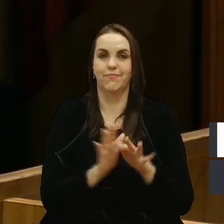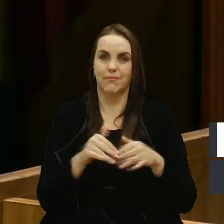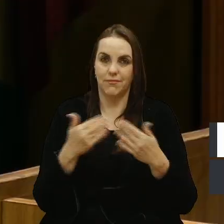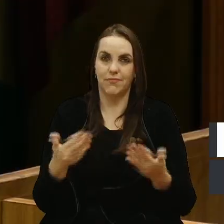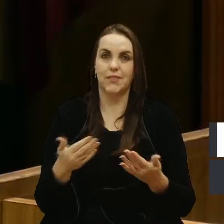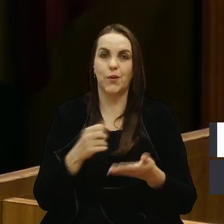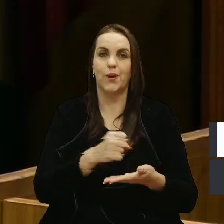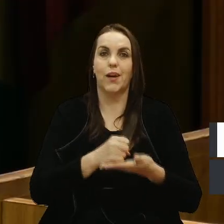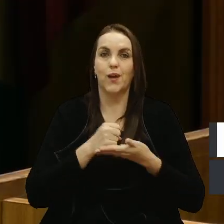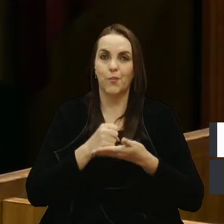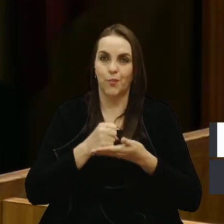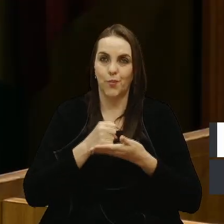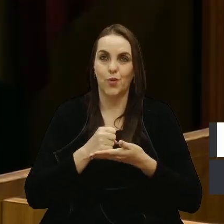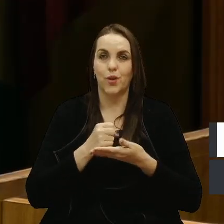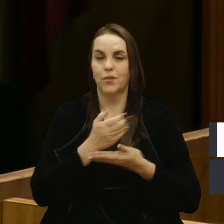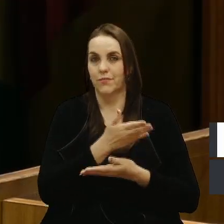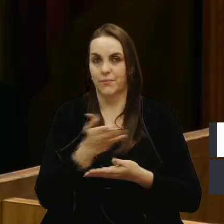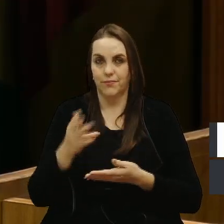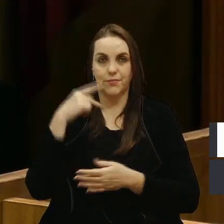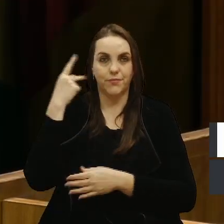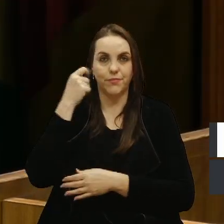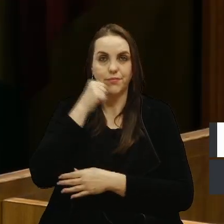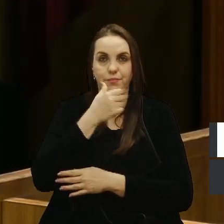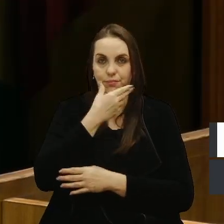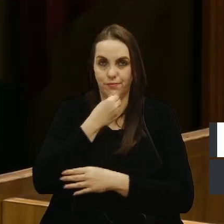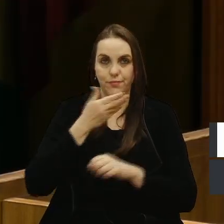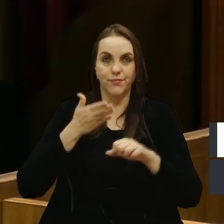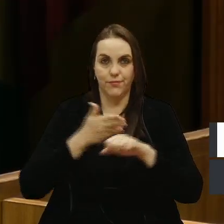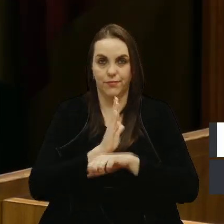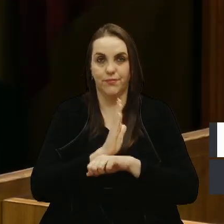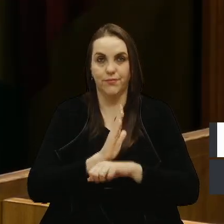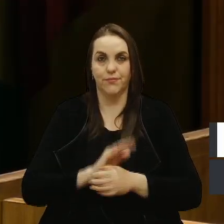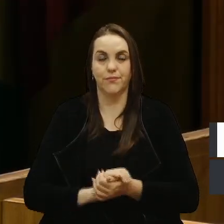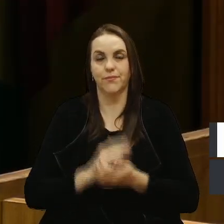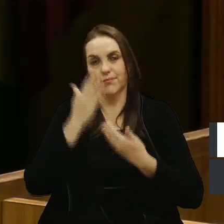peço o apoio dos pares aí para que possamos aprovar. Obrigado, senhor presidente.